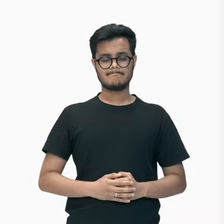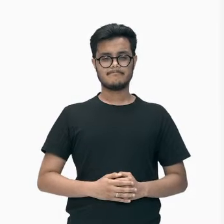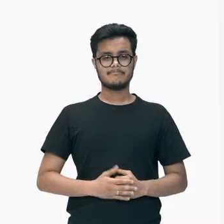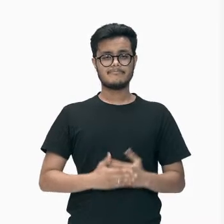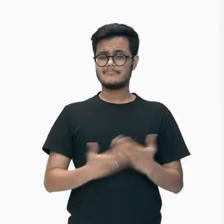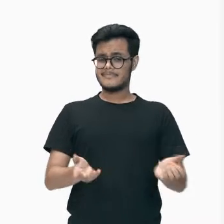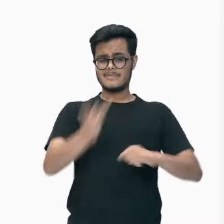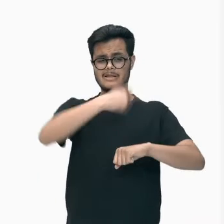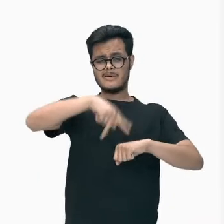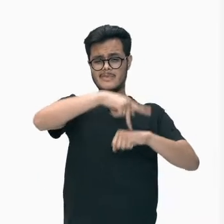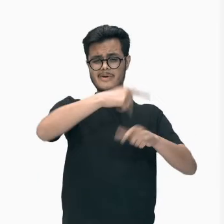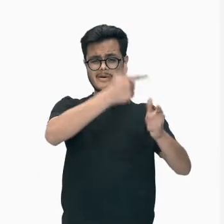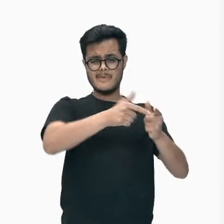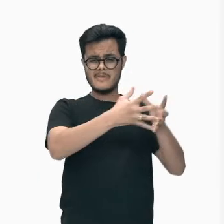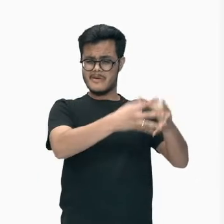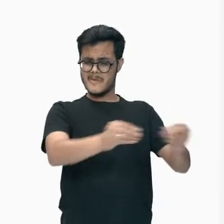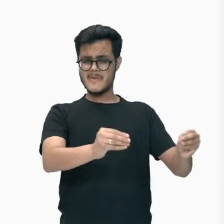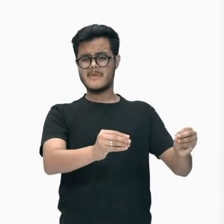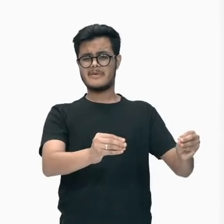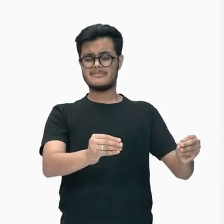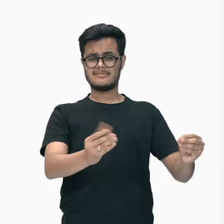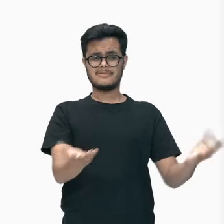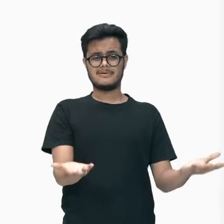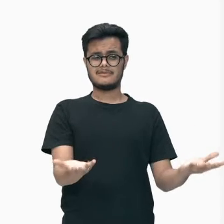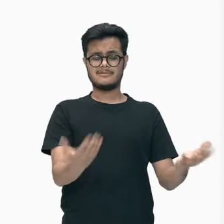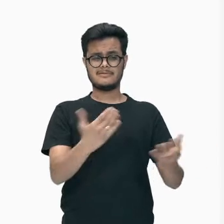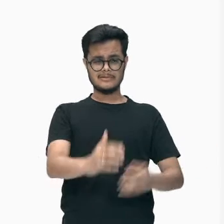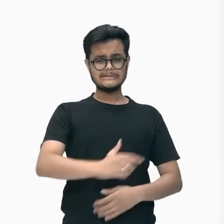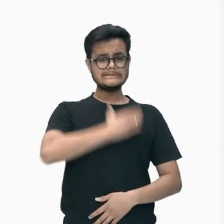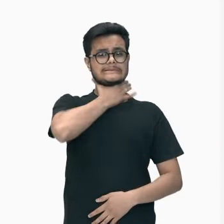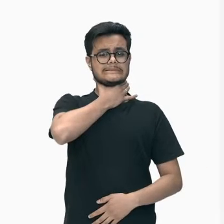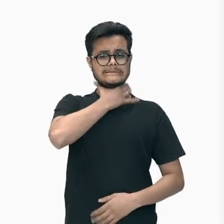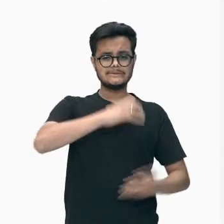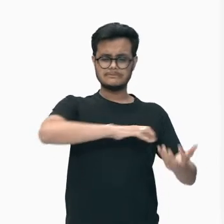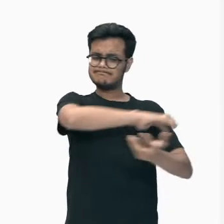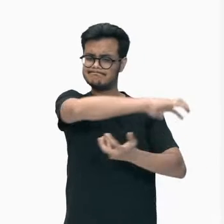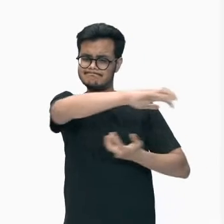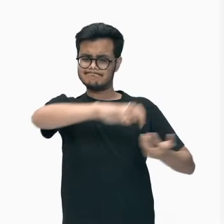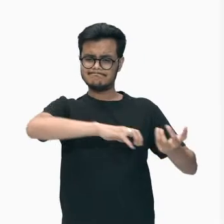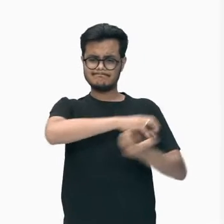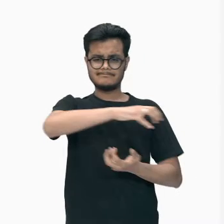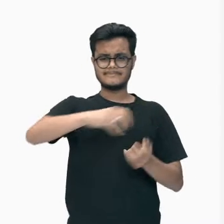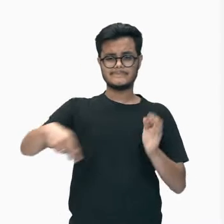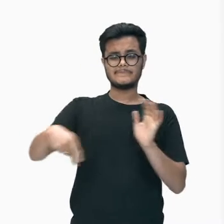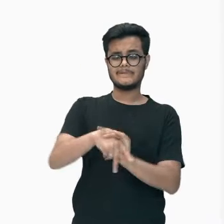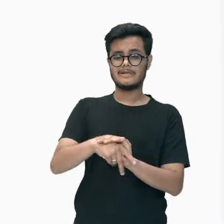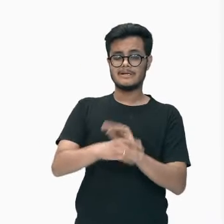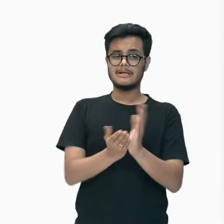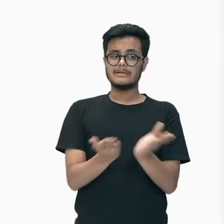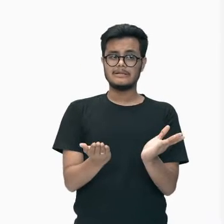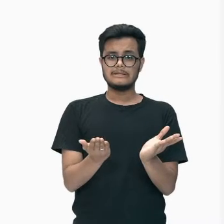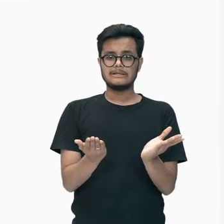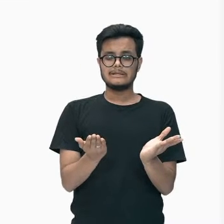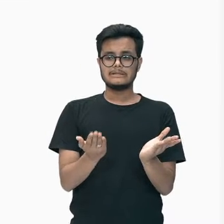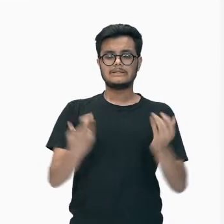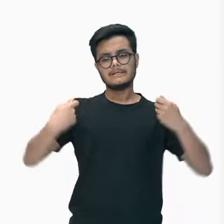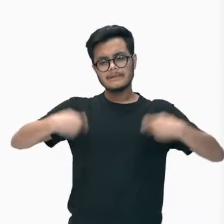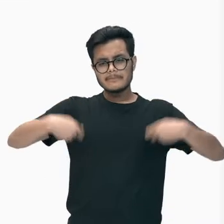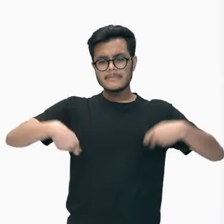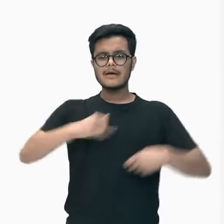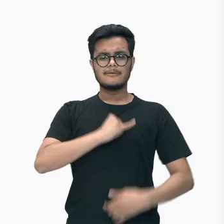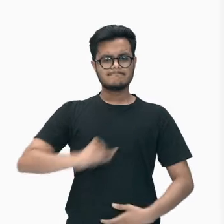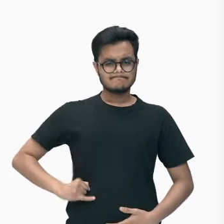se fragmentar, se nós vamos pipocar repúblicas no Brasil todo por aí, nós vamos, claro, eles tinham a ideia